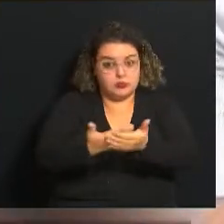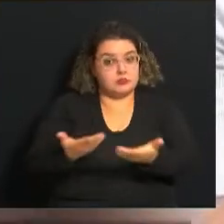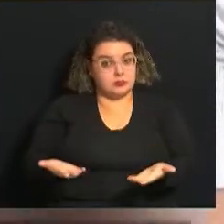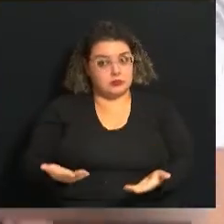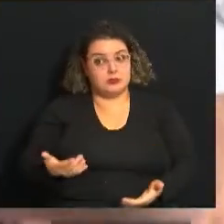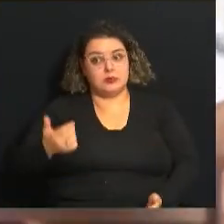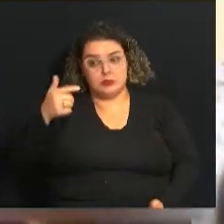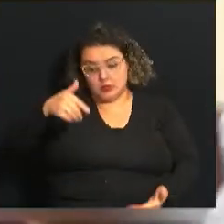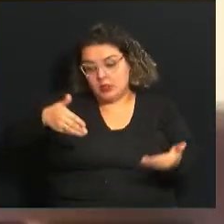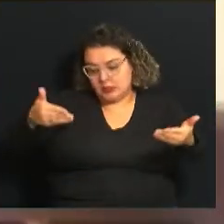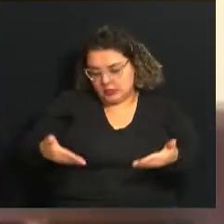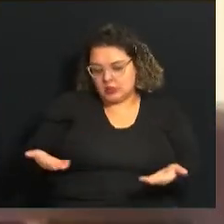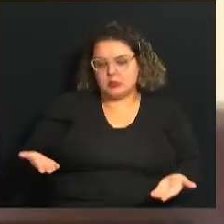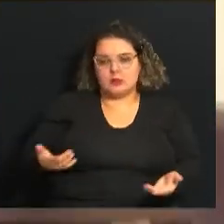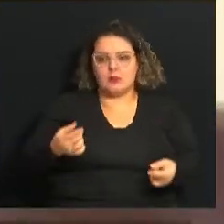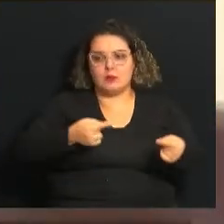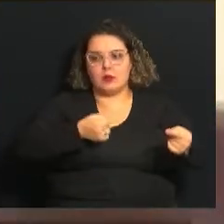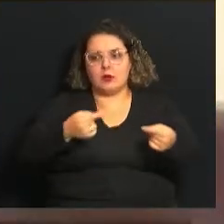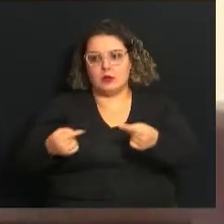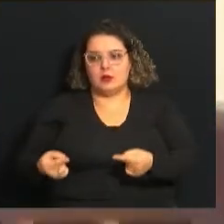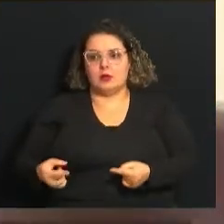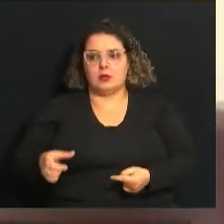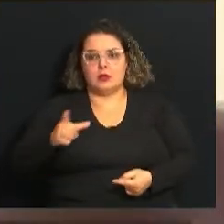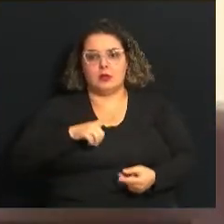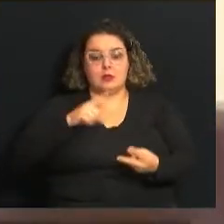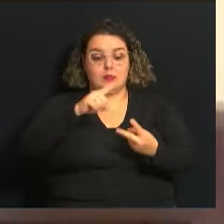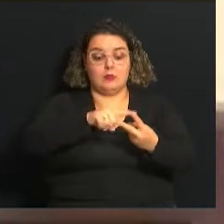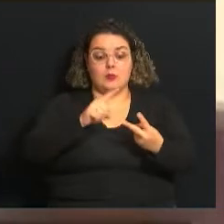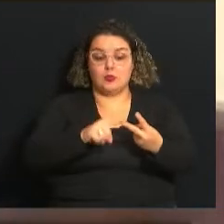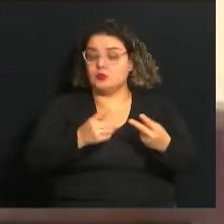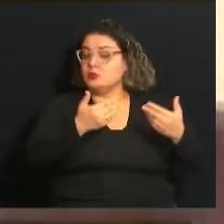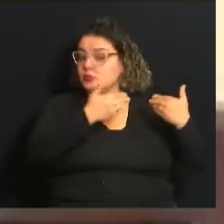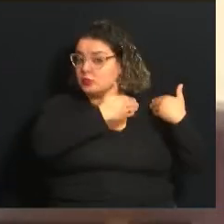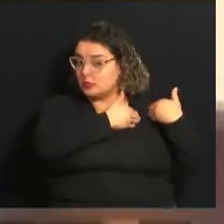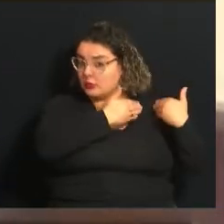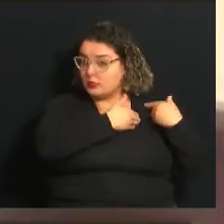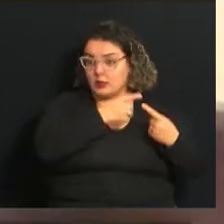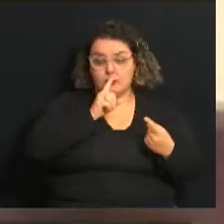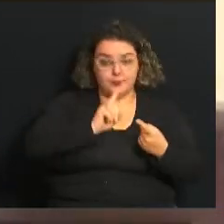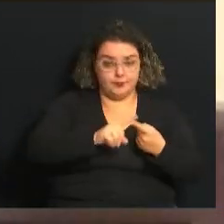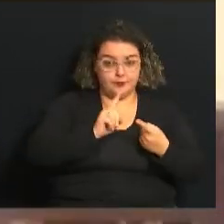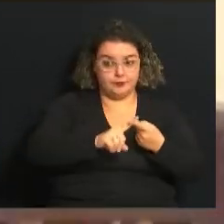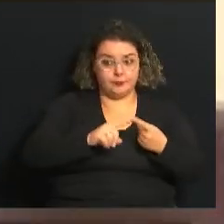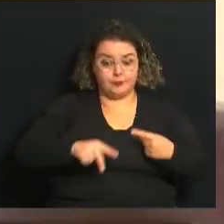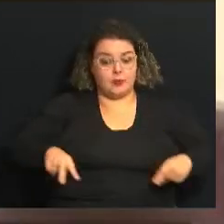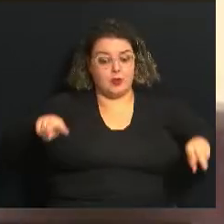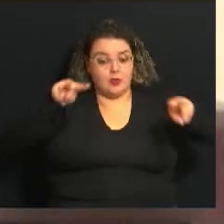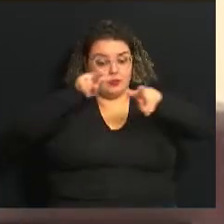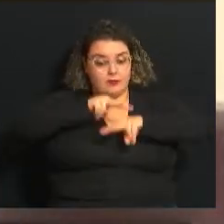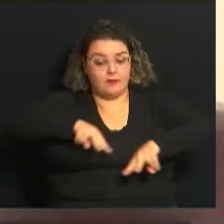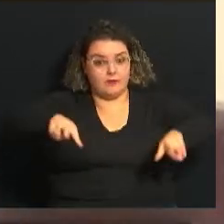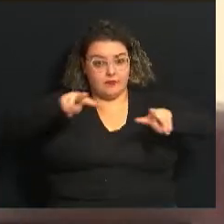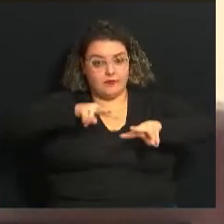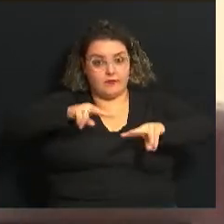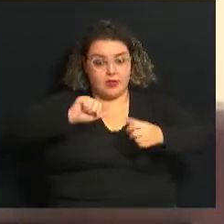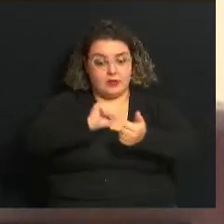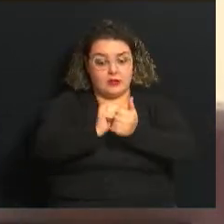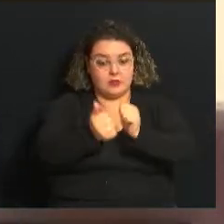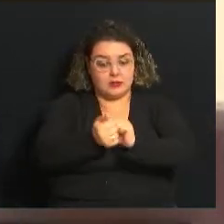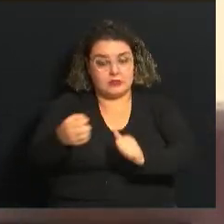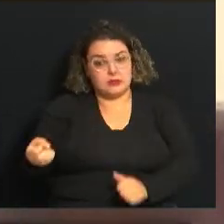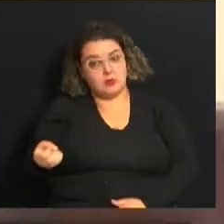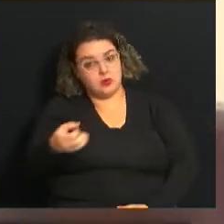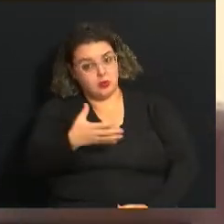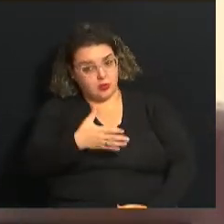como discussão, nós temos duas responsabilidades, que é enxergar a requalificação do centro, porque todos